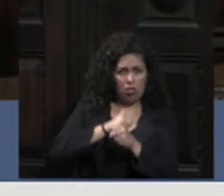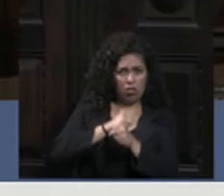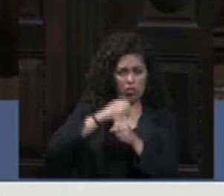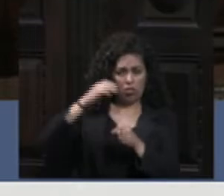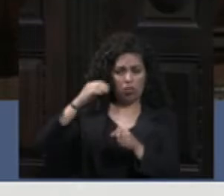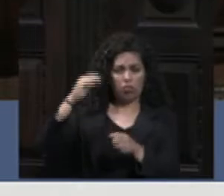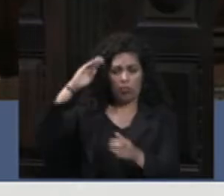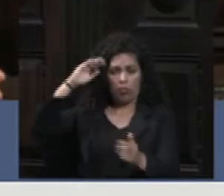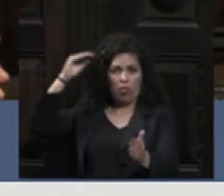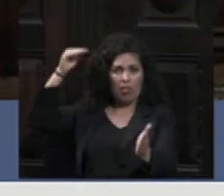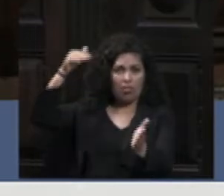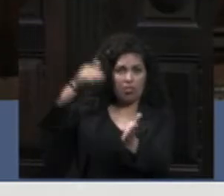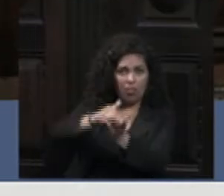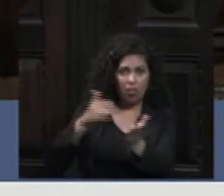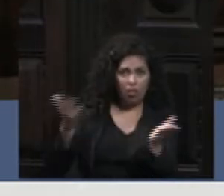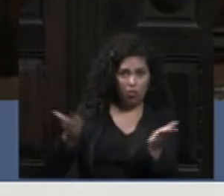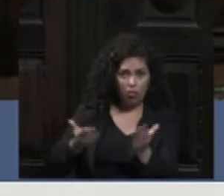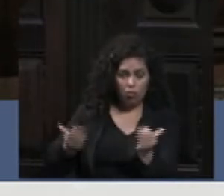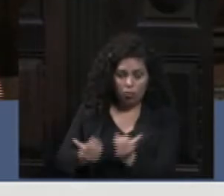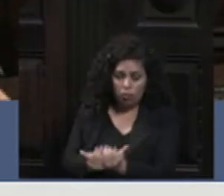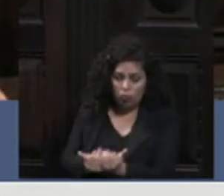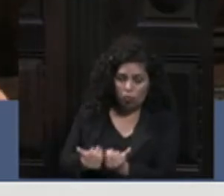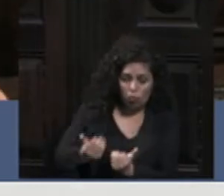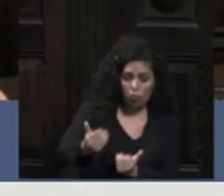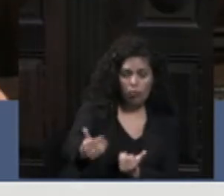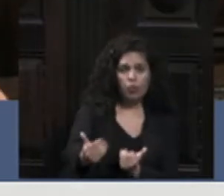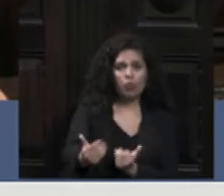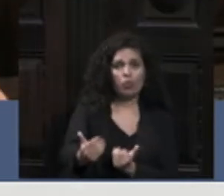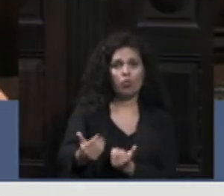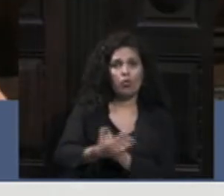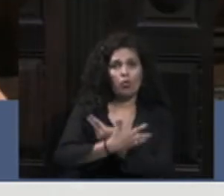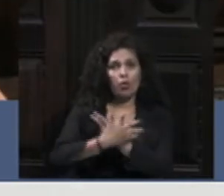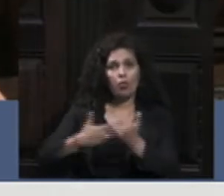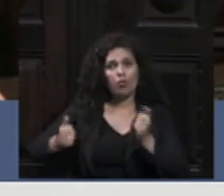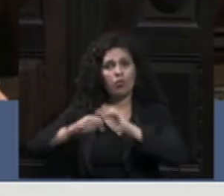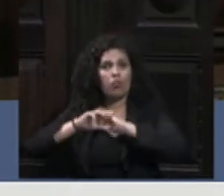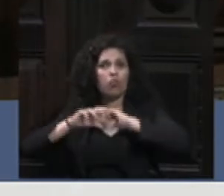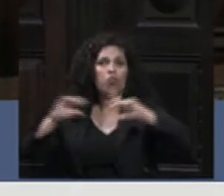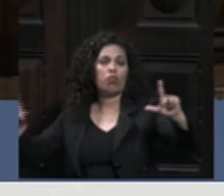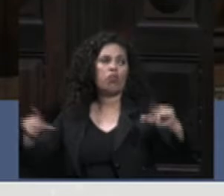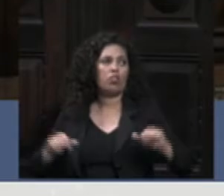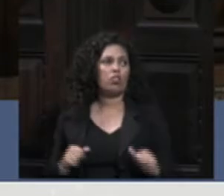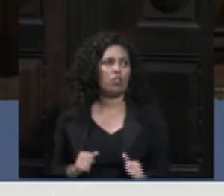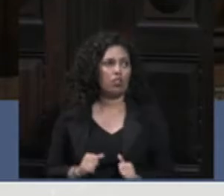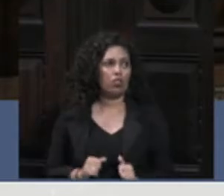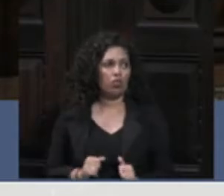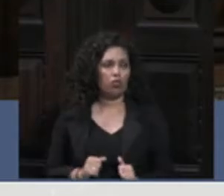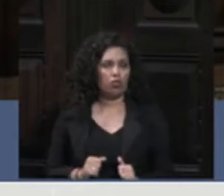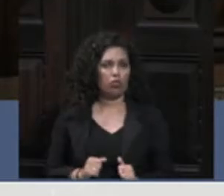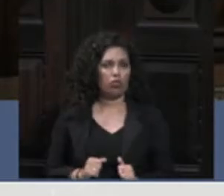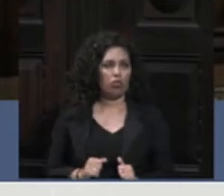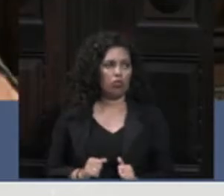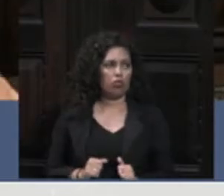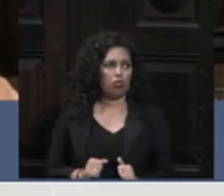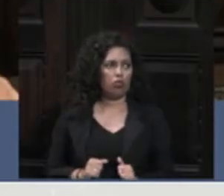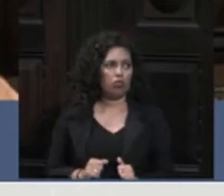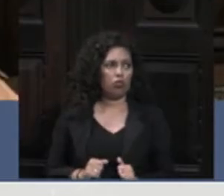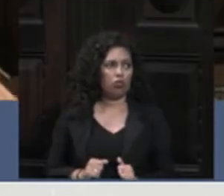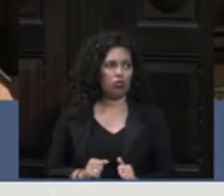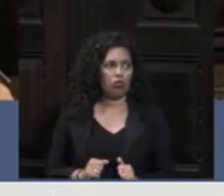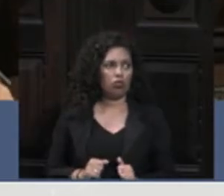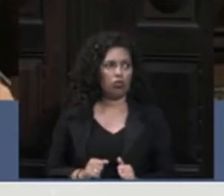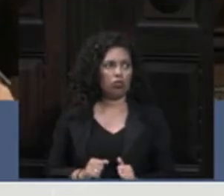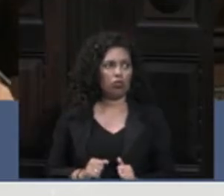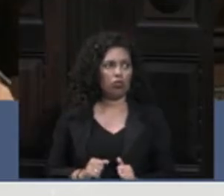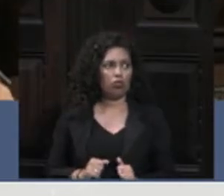começou a surgir novas ondas que estão botando em risco